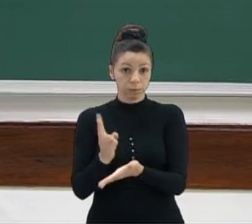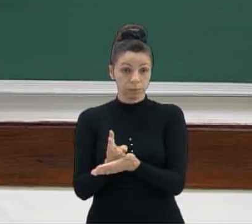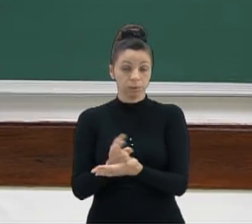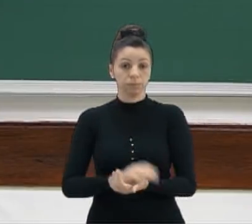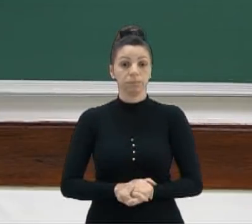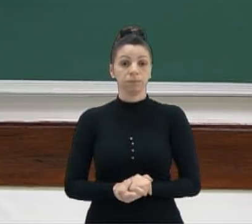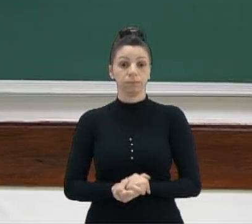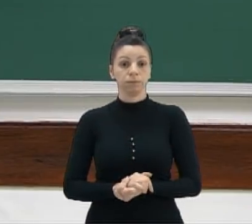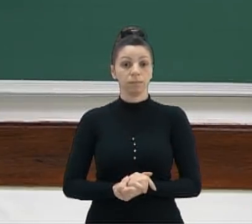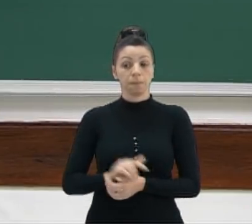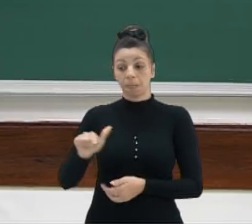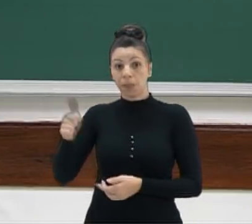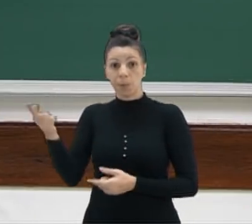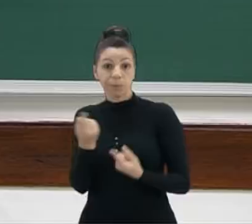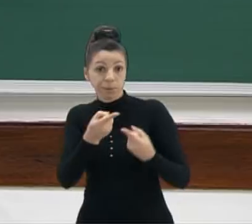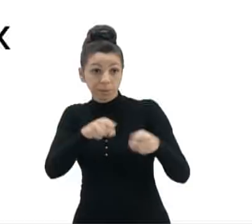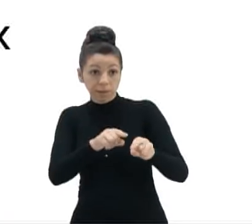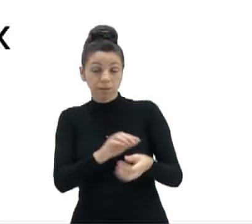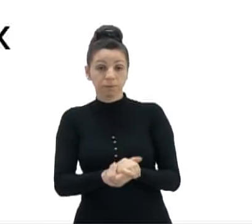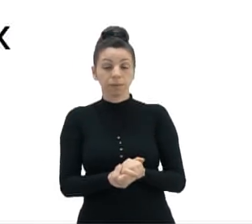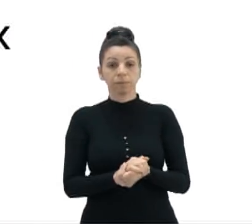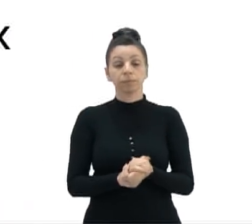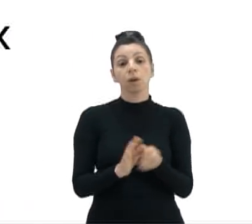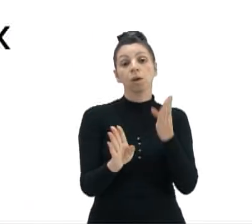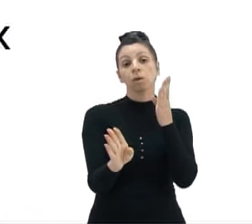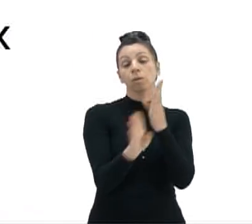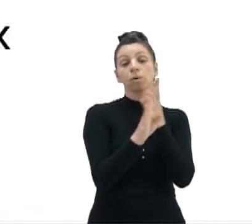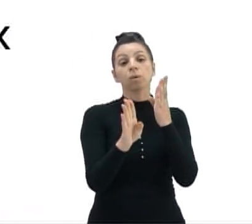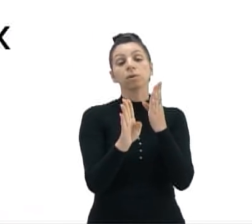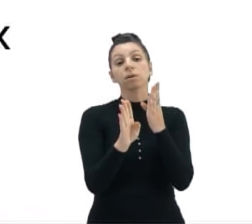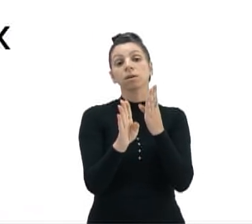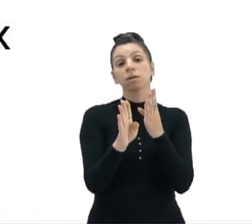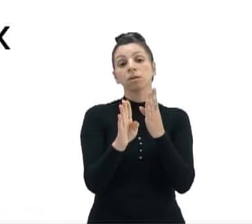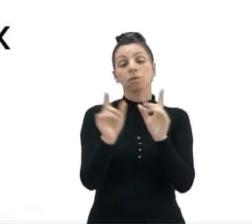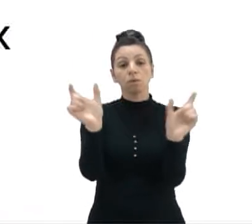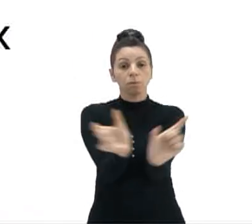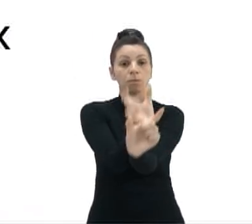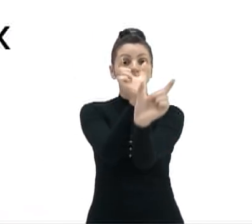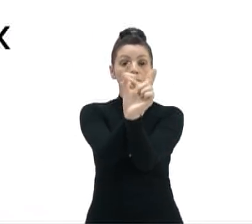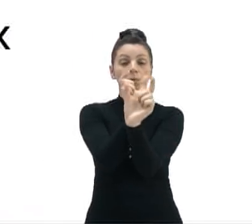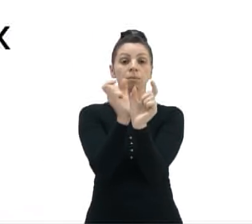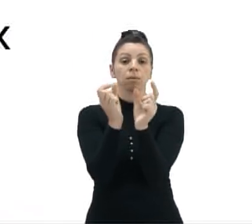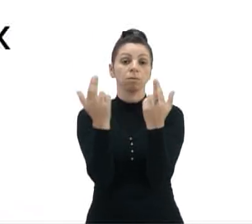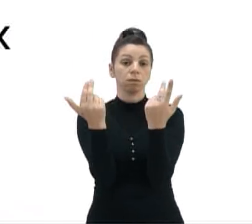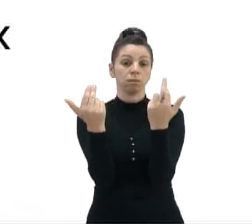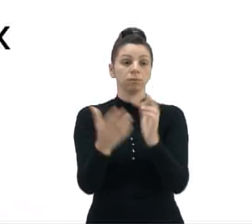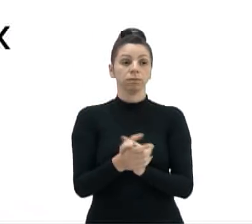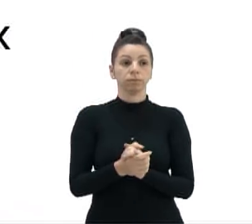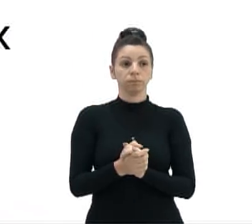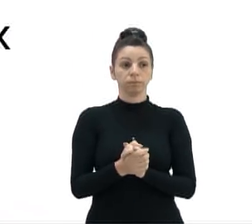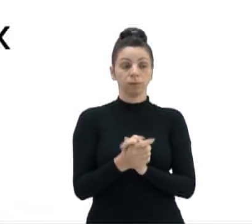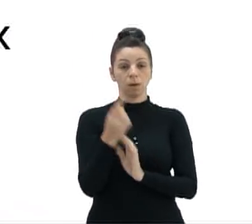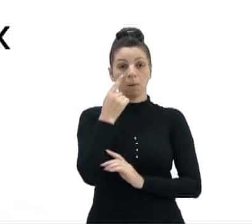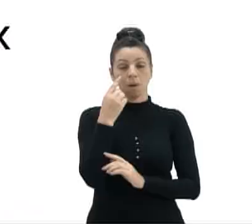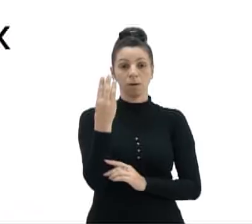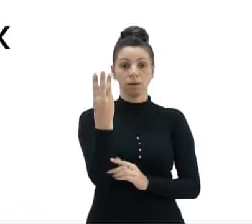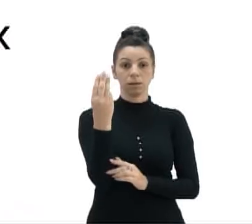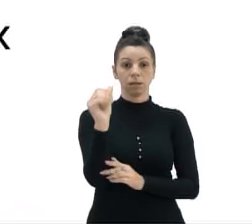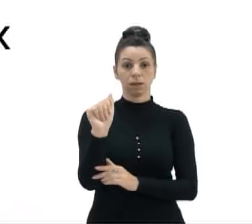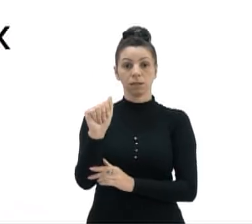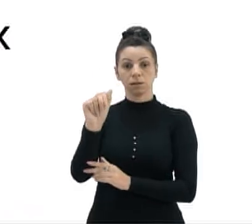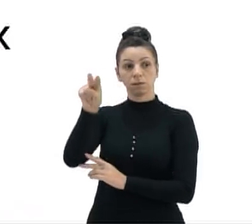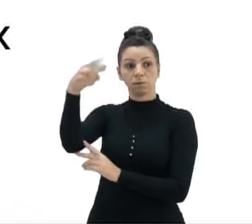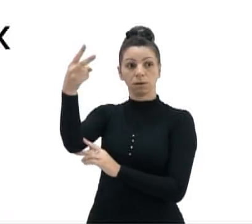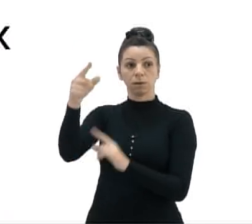Outro desafio, identifique os monômios semelhantes. Então, olha lá o que eu tenho aqui. 3 ao quadrado de x,